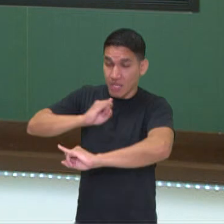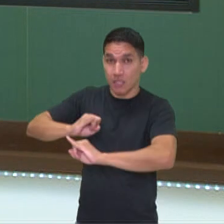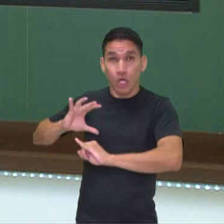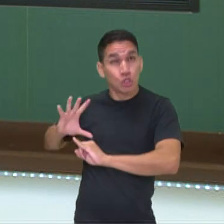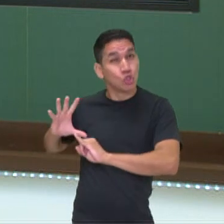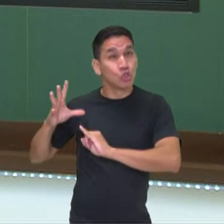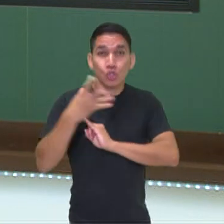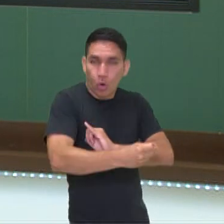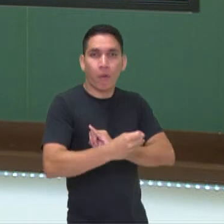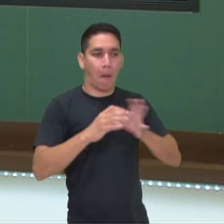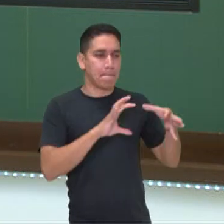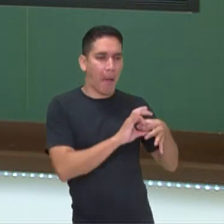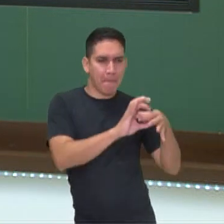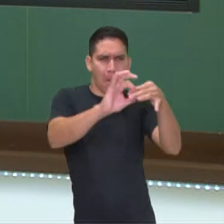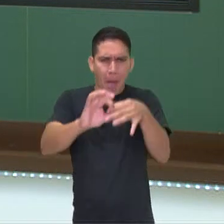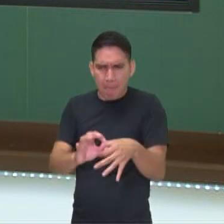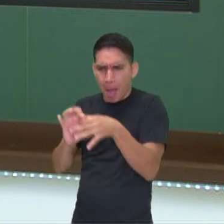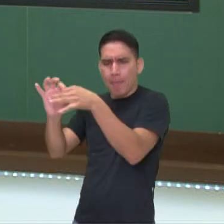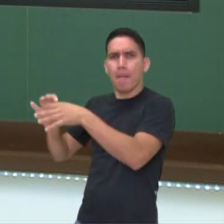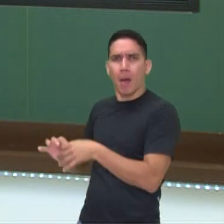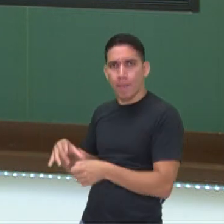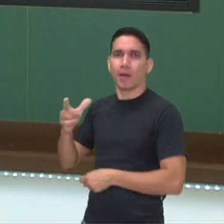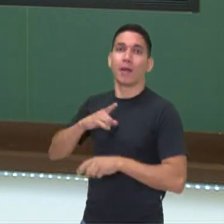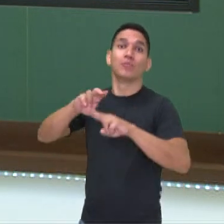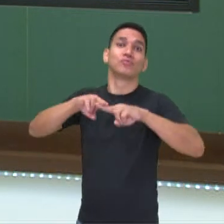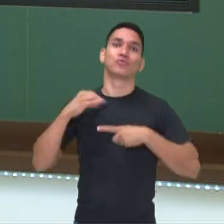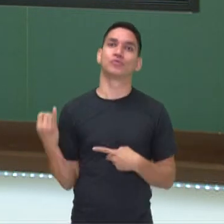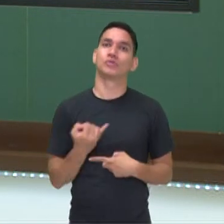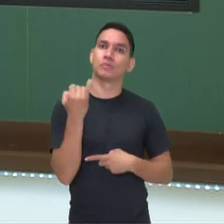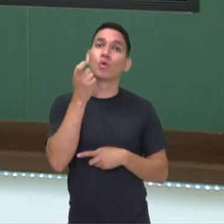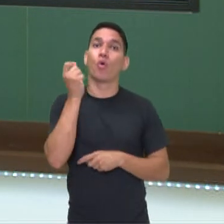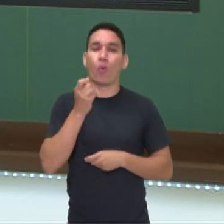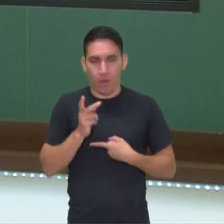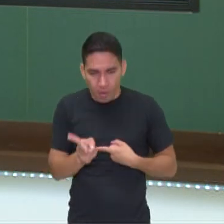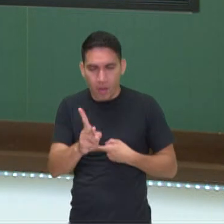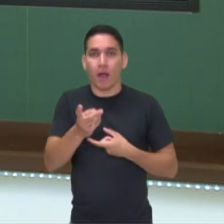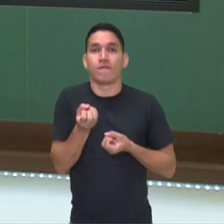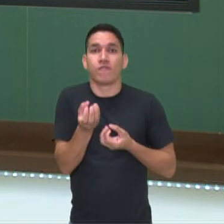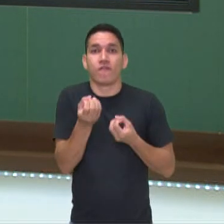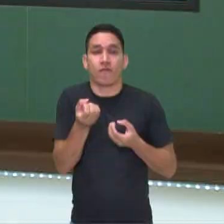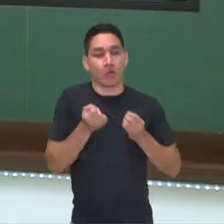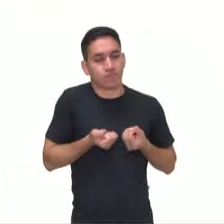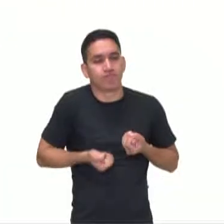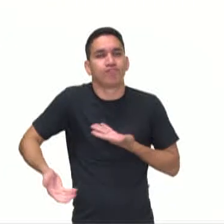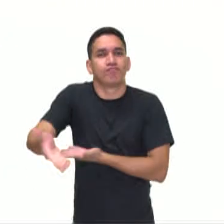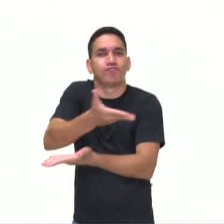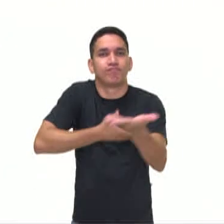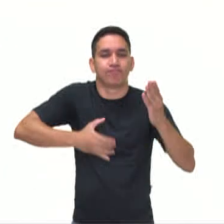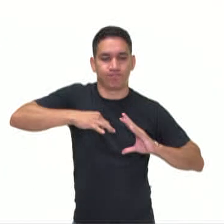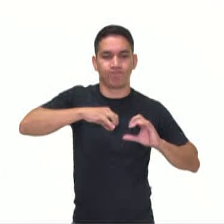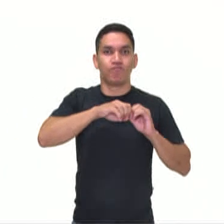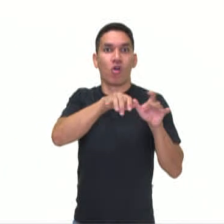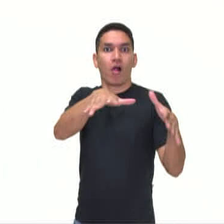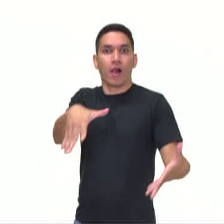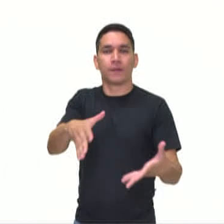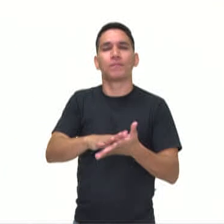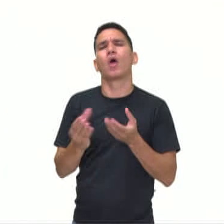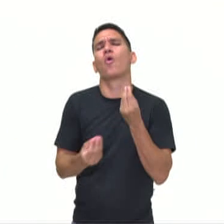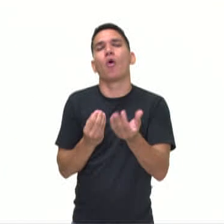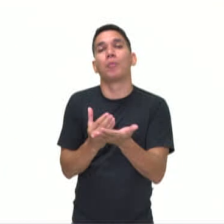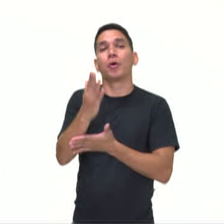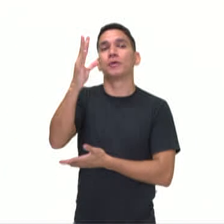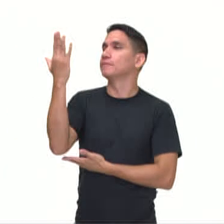equipamentos interligados, daí a importância dela também para a circulação dos fluxos. Olha aqui, ó, aonde que ela surgiu,